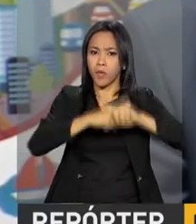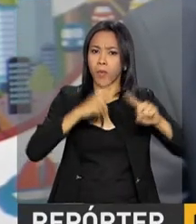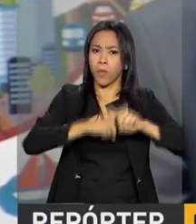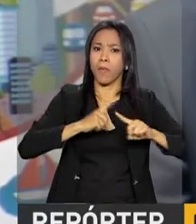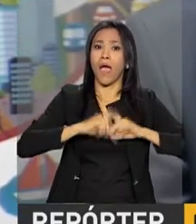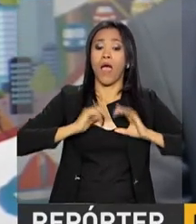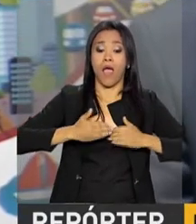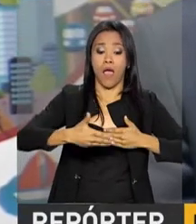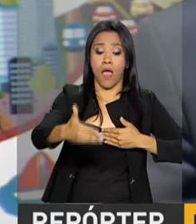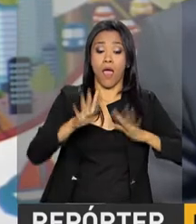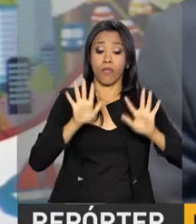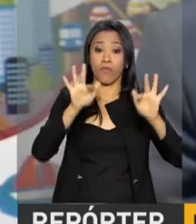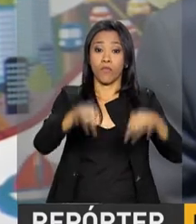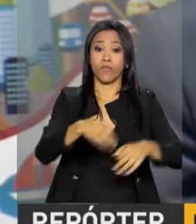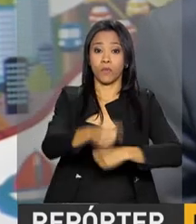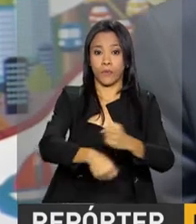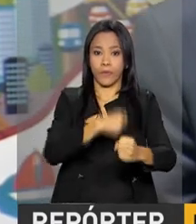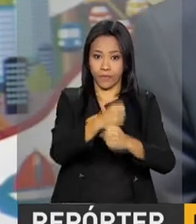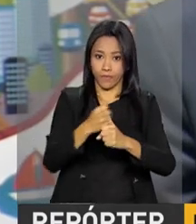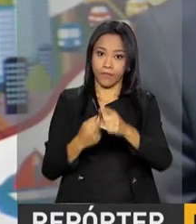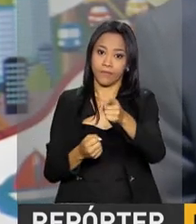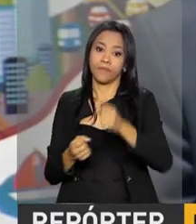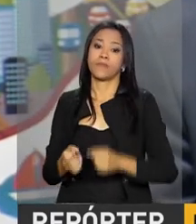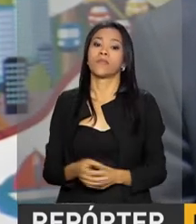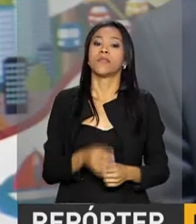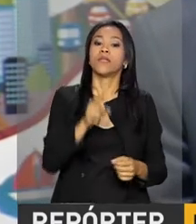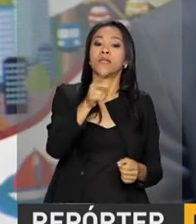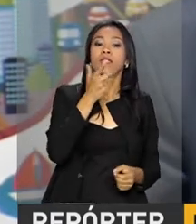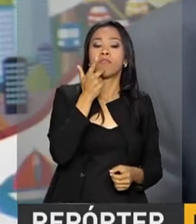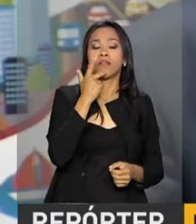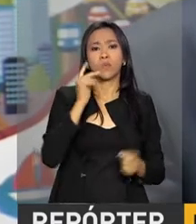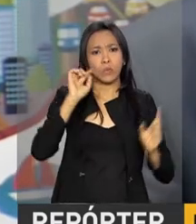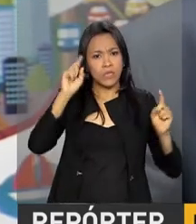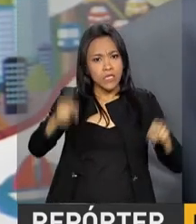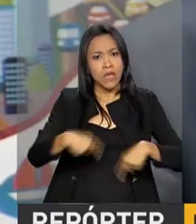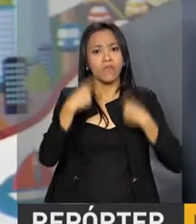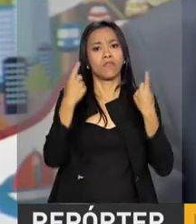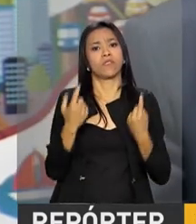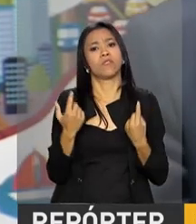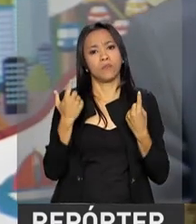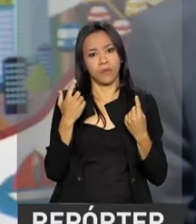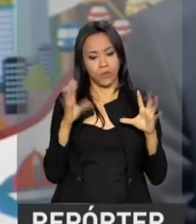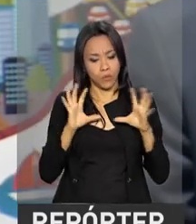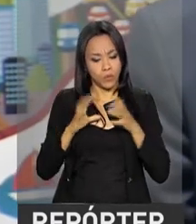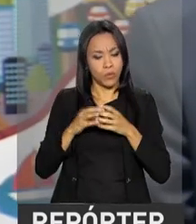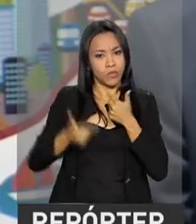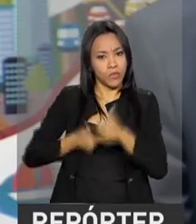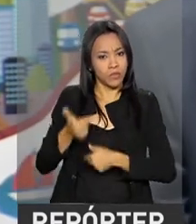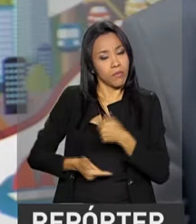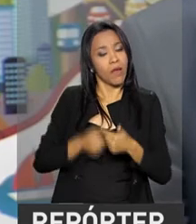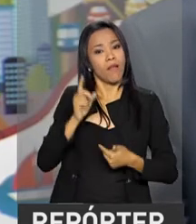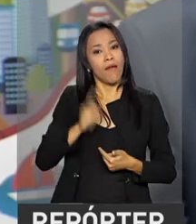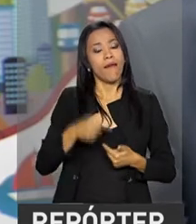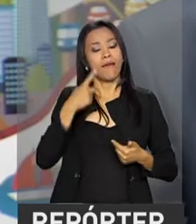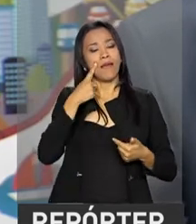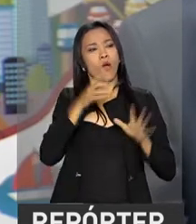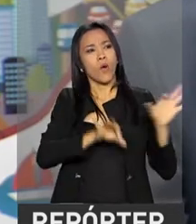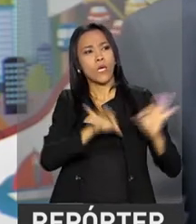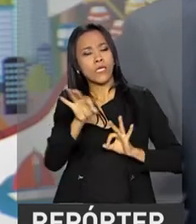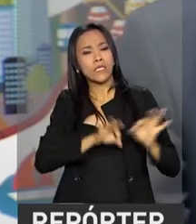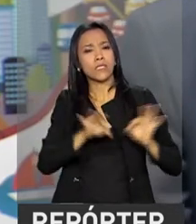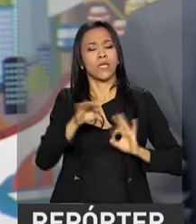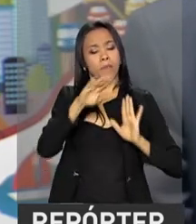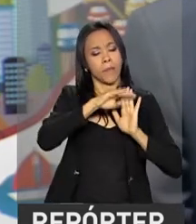desafio, meu e da minha equipe, era desenvolver um plano de legado que conseguisse, num curto espaço de